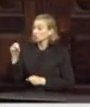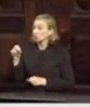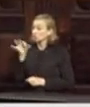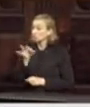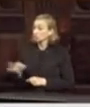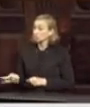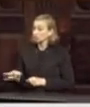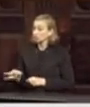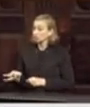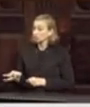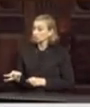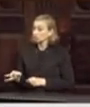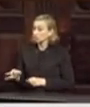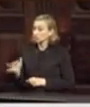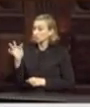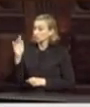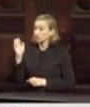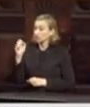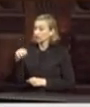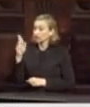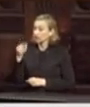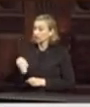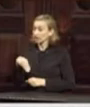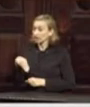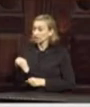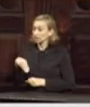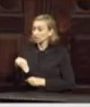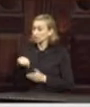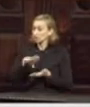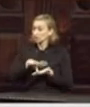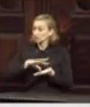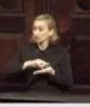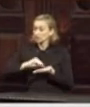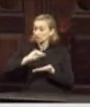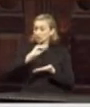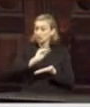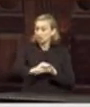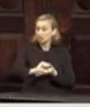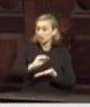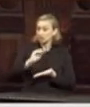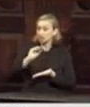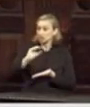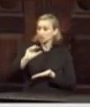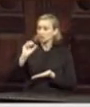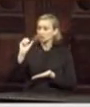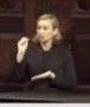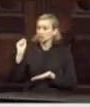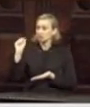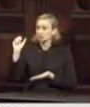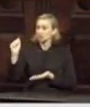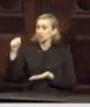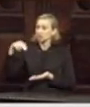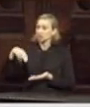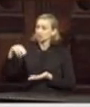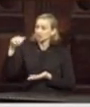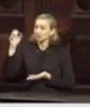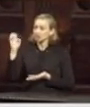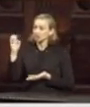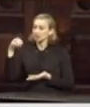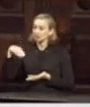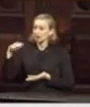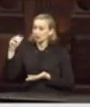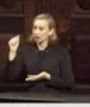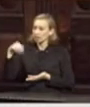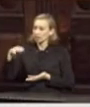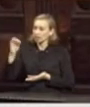50% do recurso do FECAM fosse destinado a saneamento. Para quê? Para que a gente superasse o